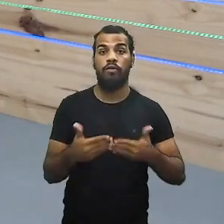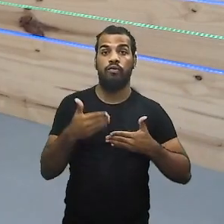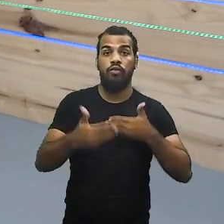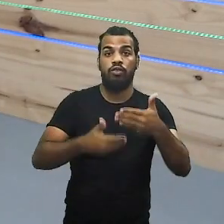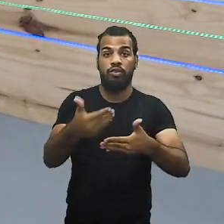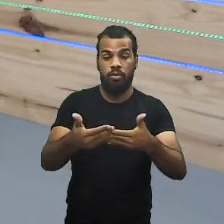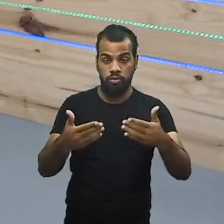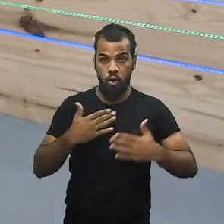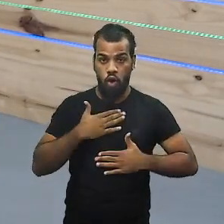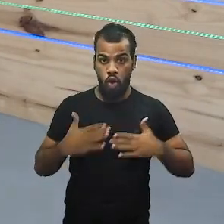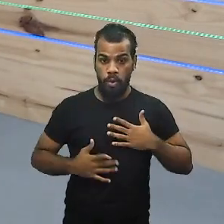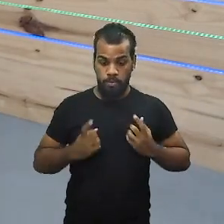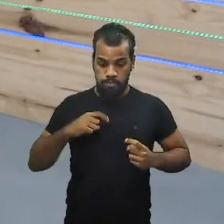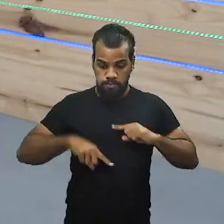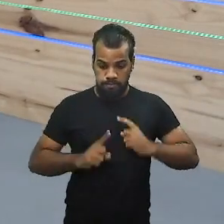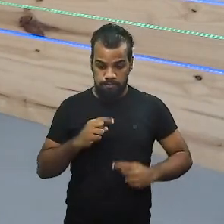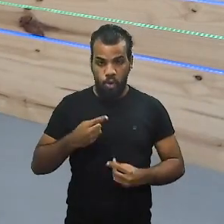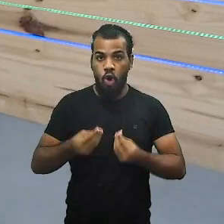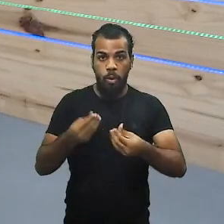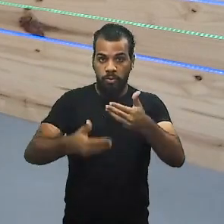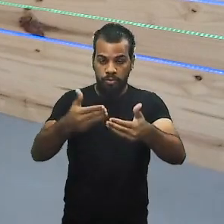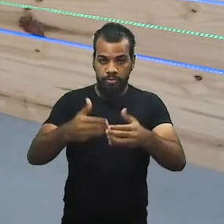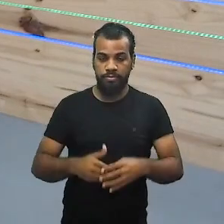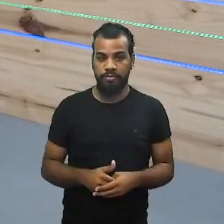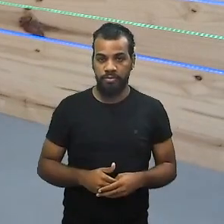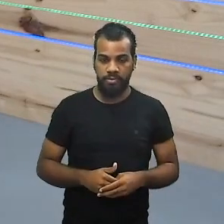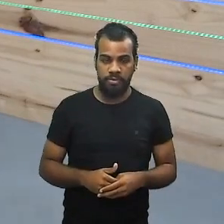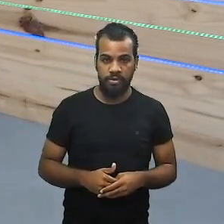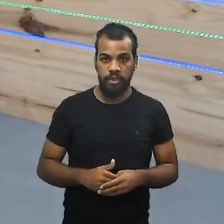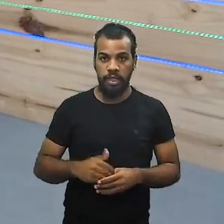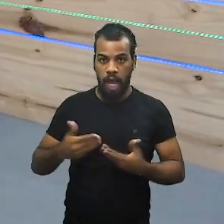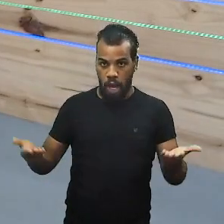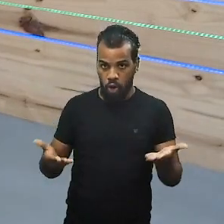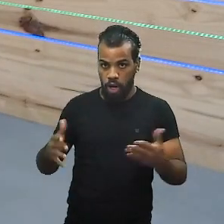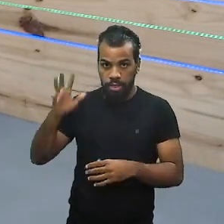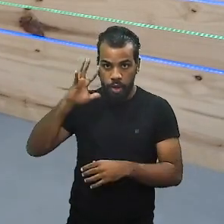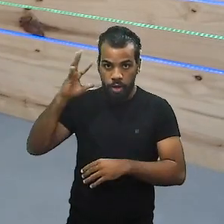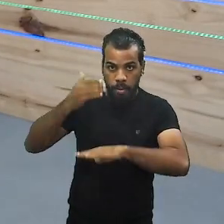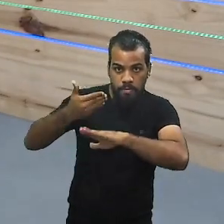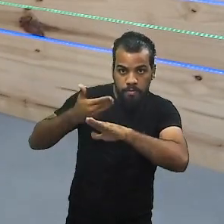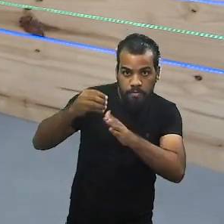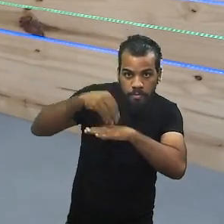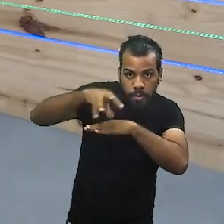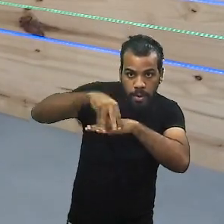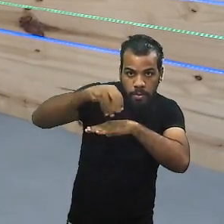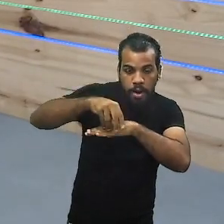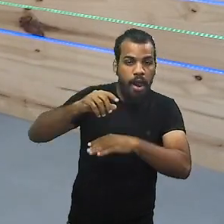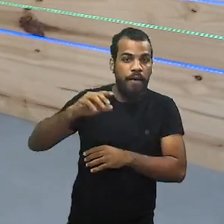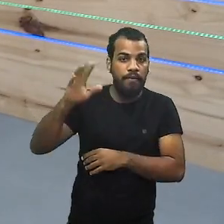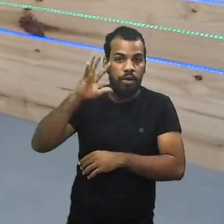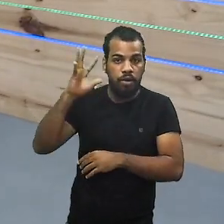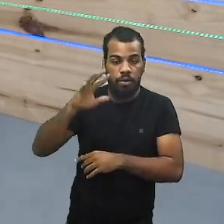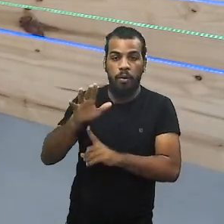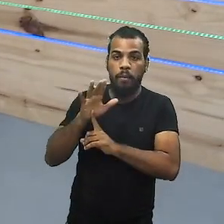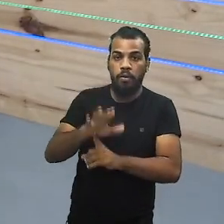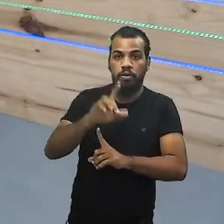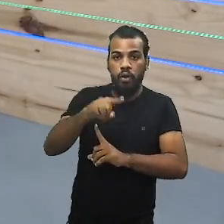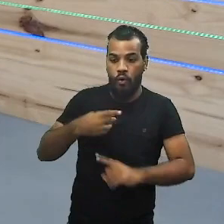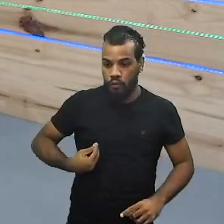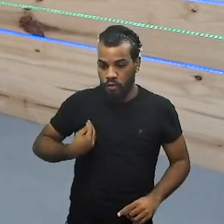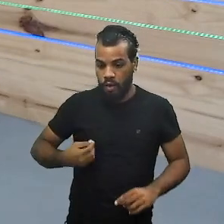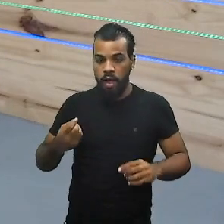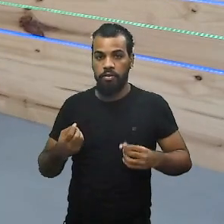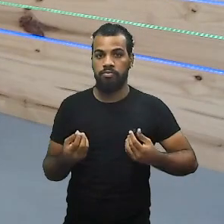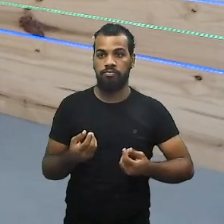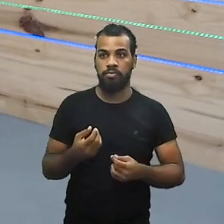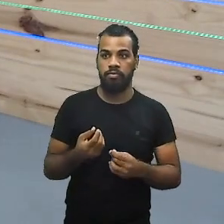do metabolismo. Agora deixa eu contar uma coisa. As teorias que eu vou te mostrar agora não são teorias que mostram como o ser vivo apareceu.